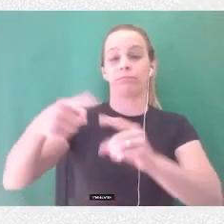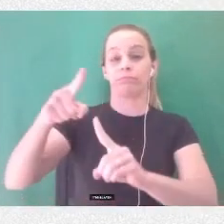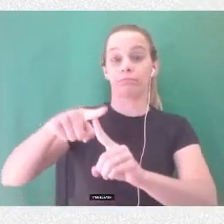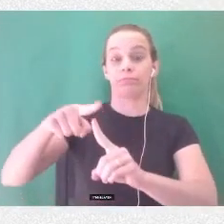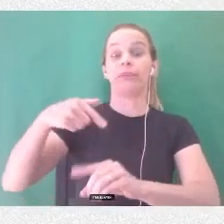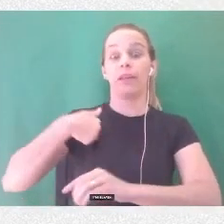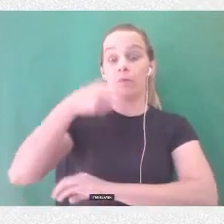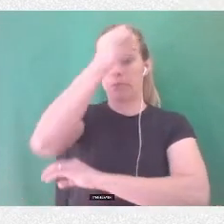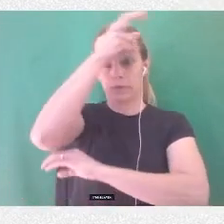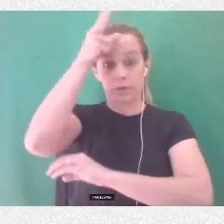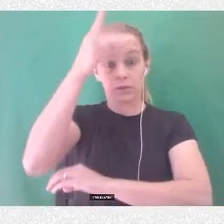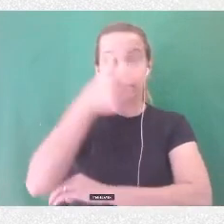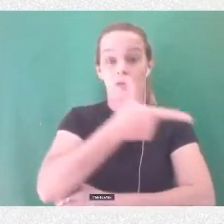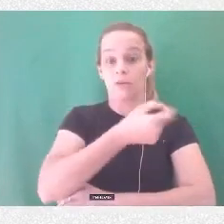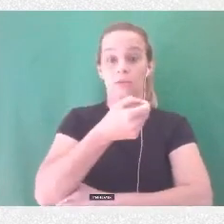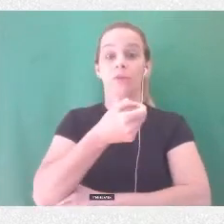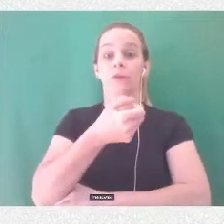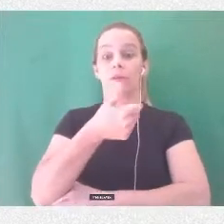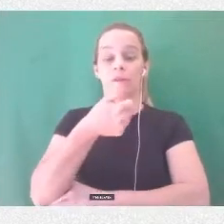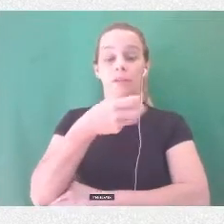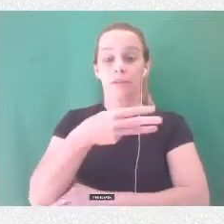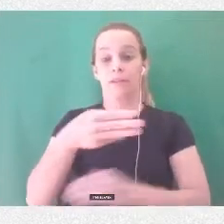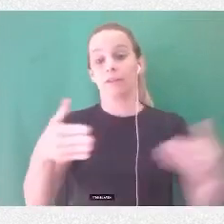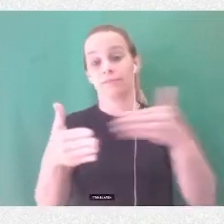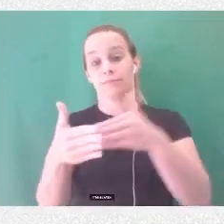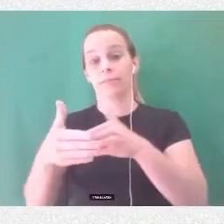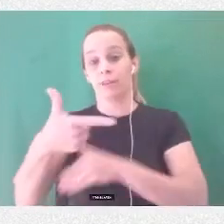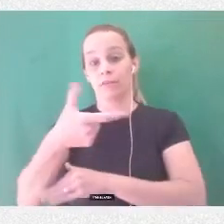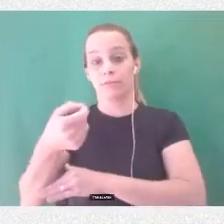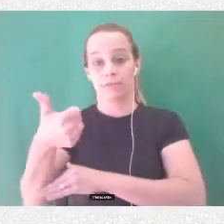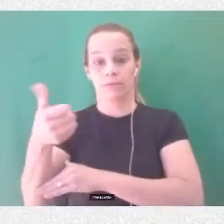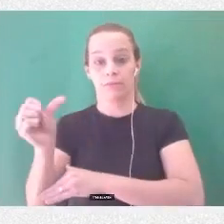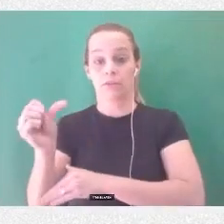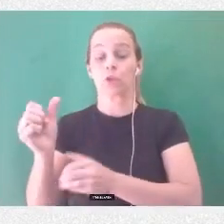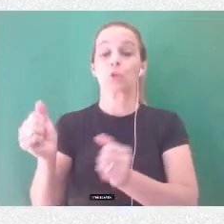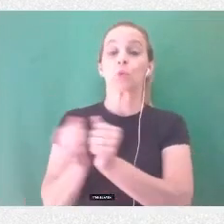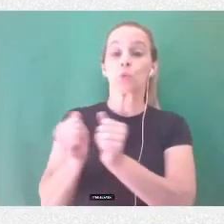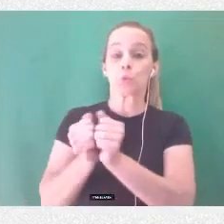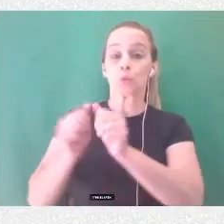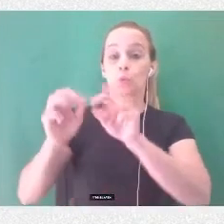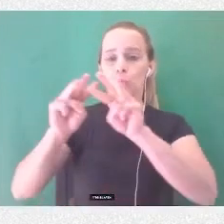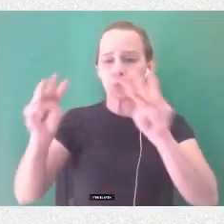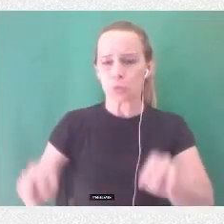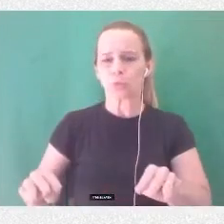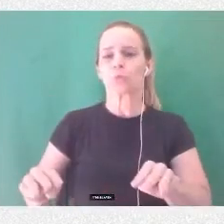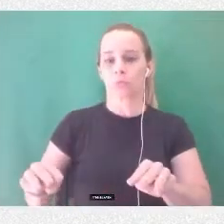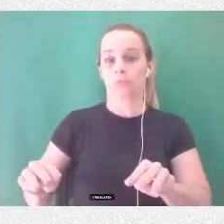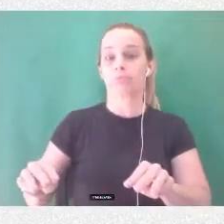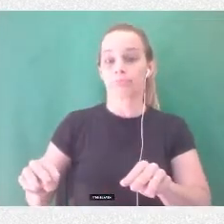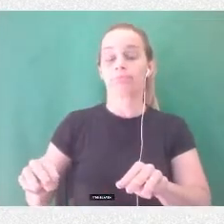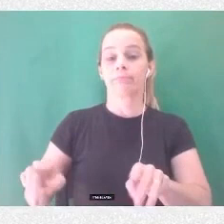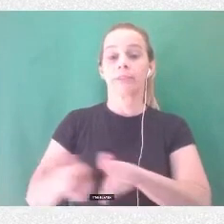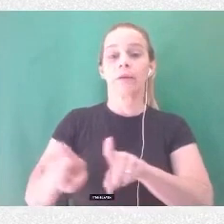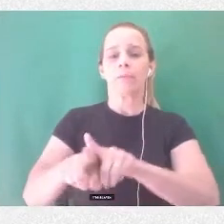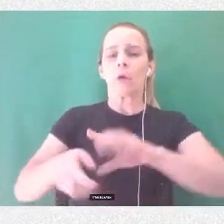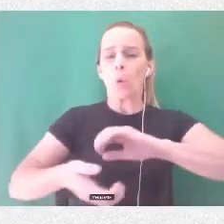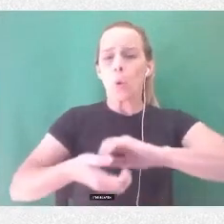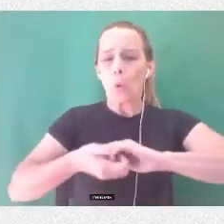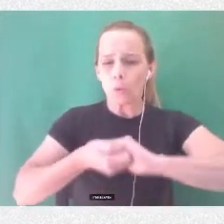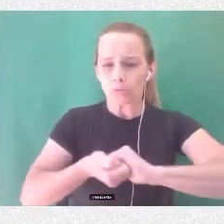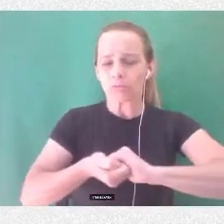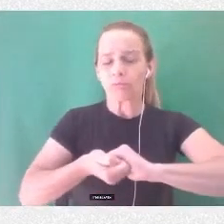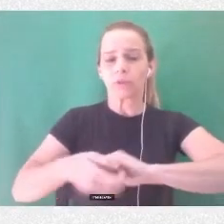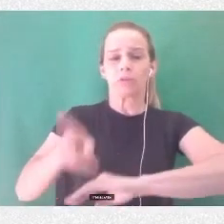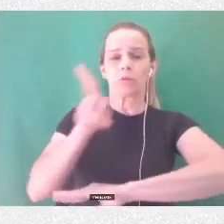de 2013 a 2016, nós, junto com a Universidade Federal, Zaque Sobrinho, hoje, cumprimento o